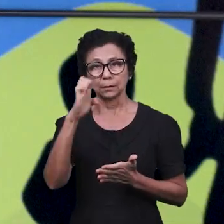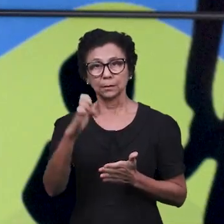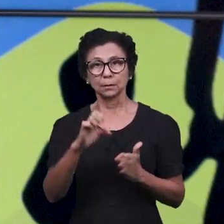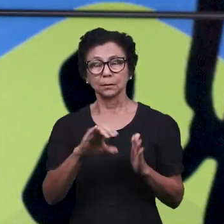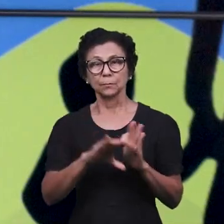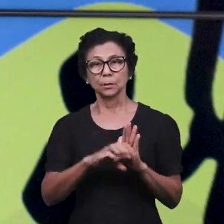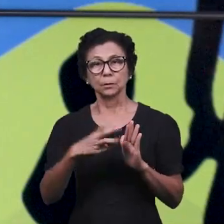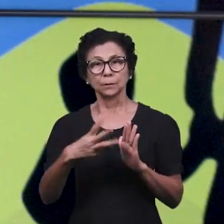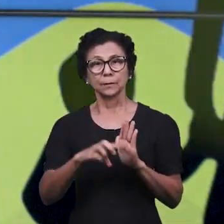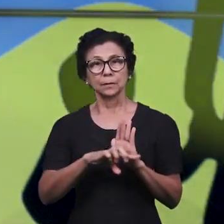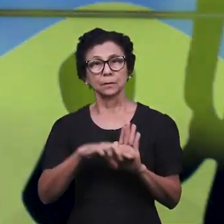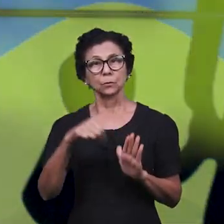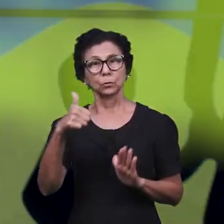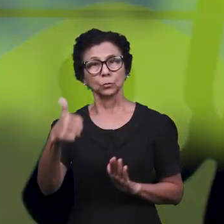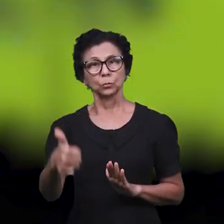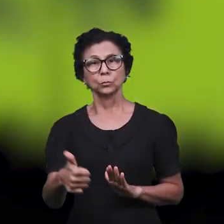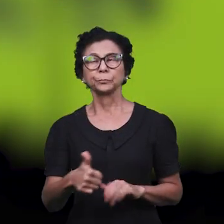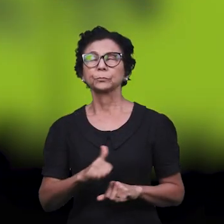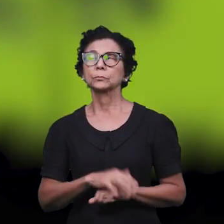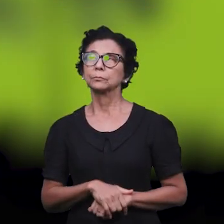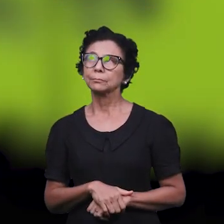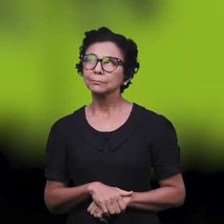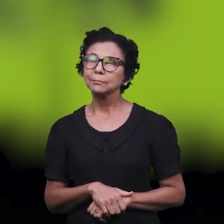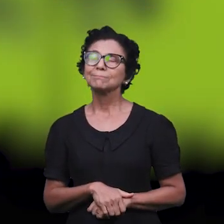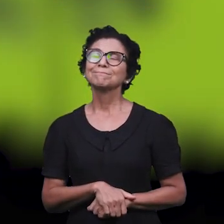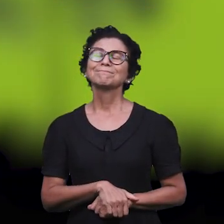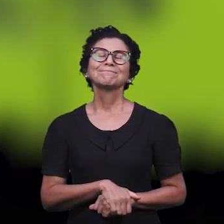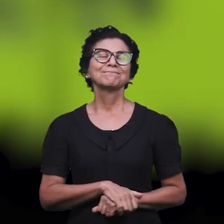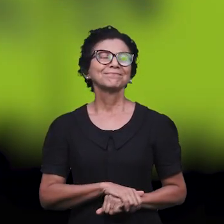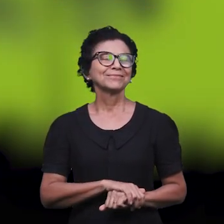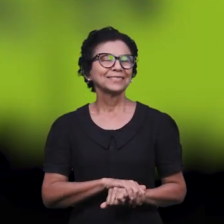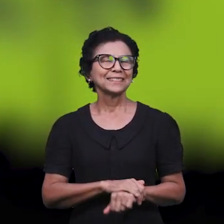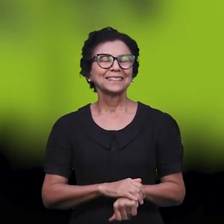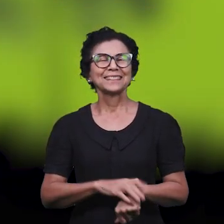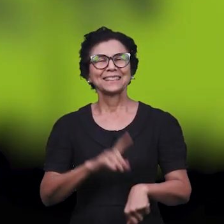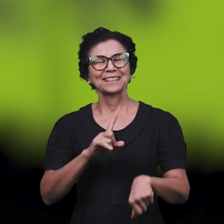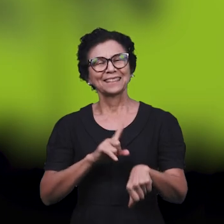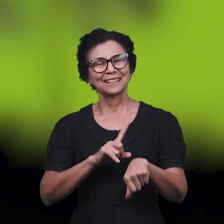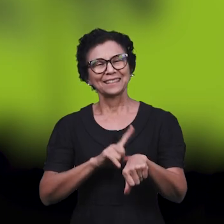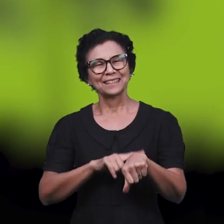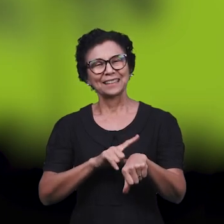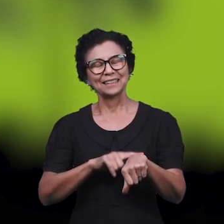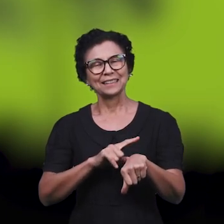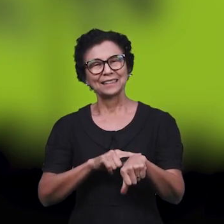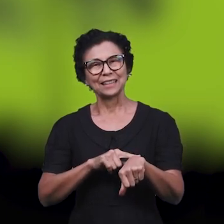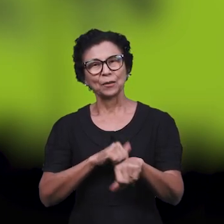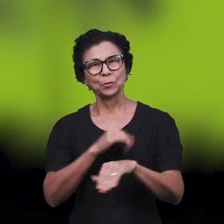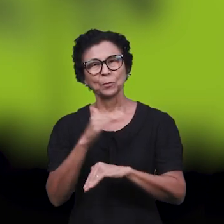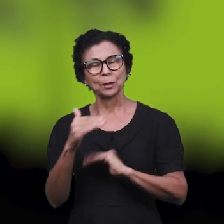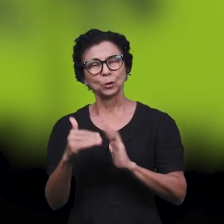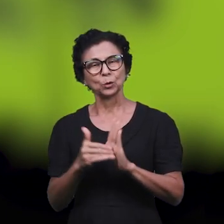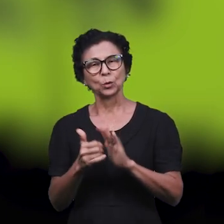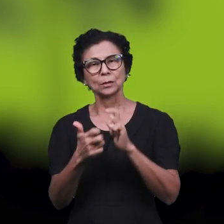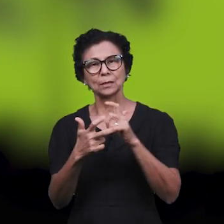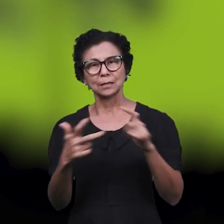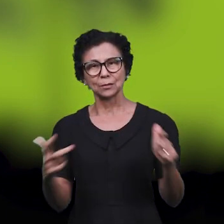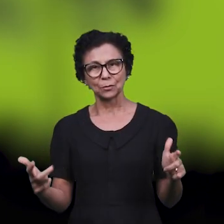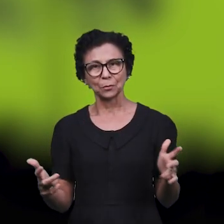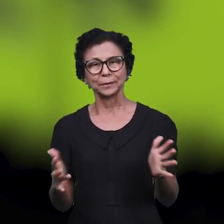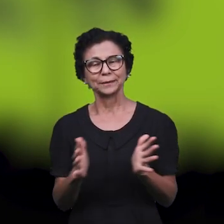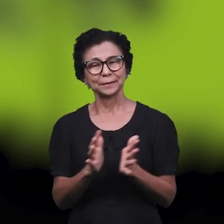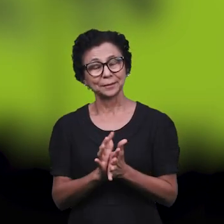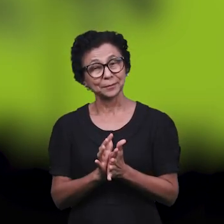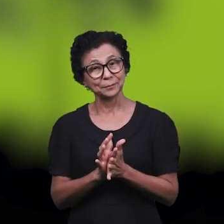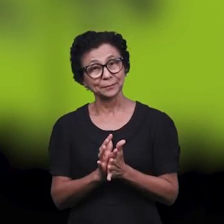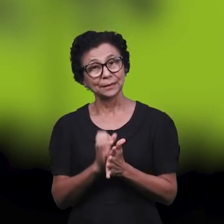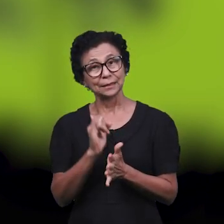Eclesiastes 3:1 diz assim, ó, tudo tem o seu tempo determinado e há tempo para todo o propósito debaixo do céu. Se